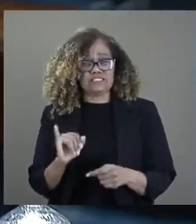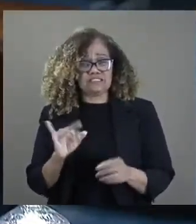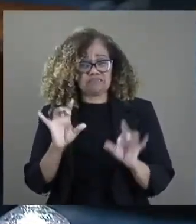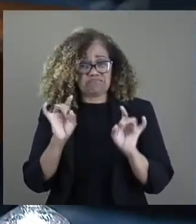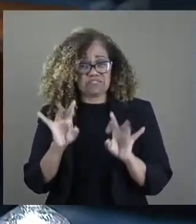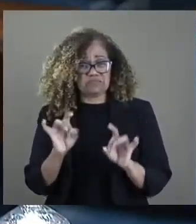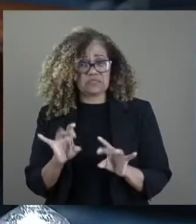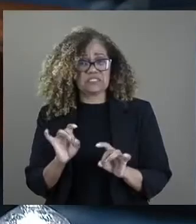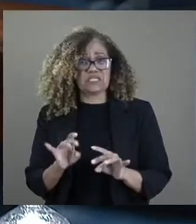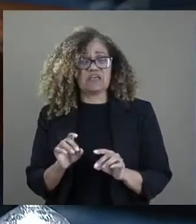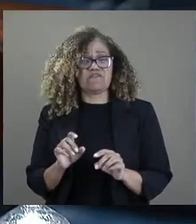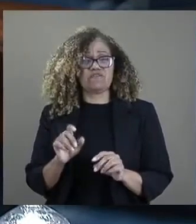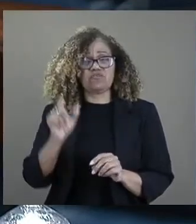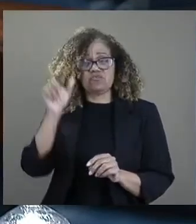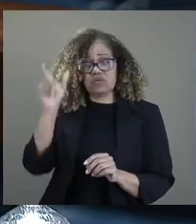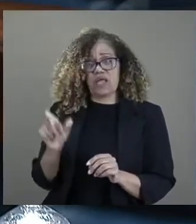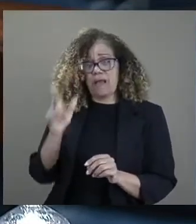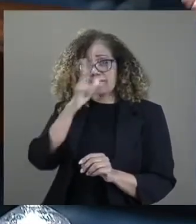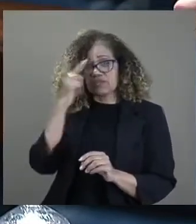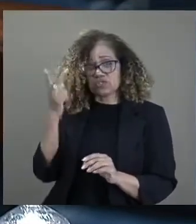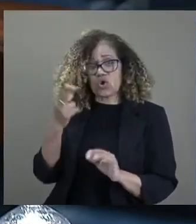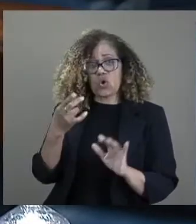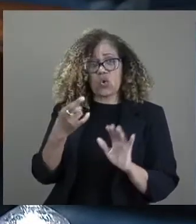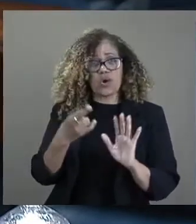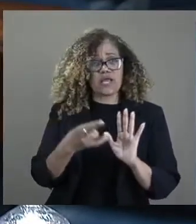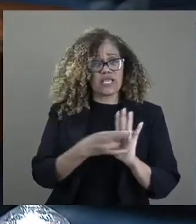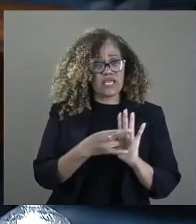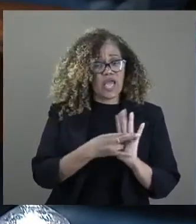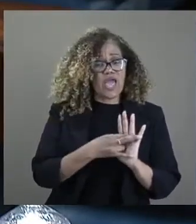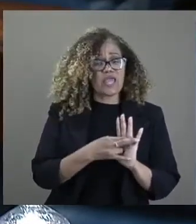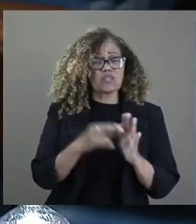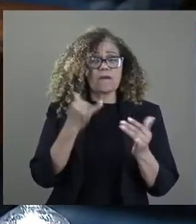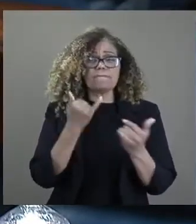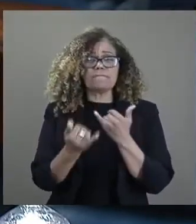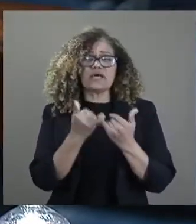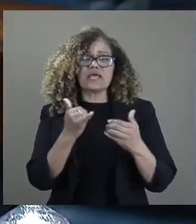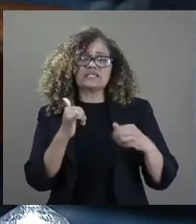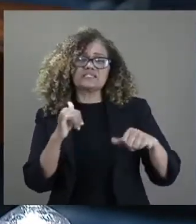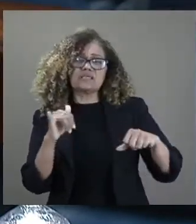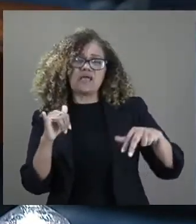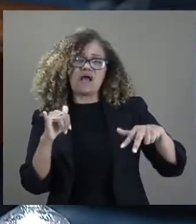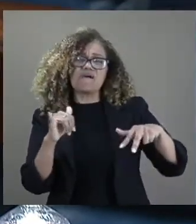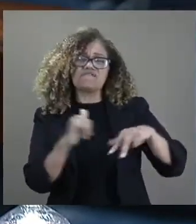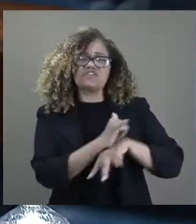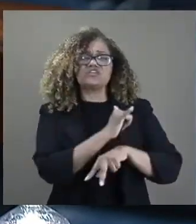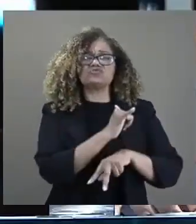quem preside o inquérito é a pretensa vítima. Então,